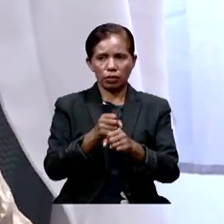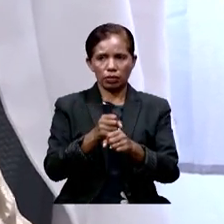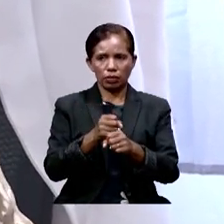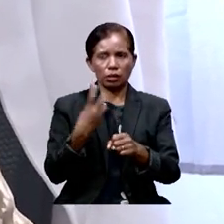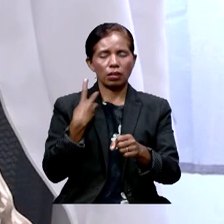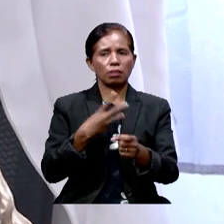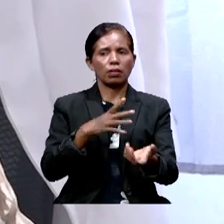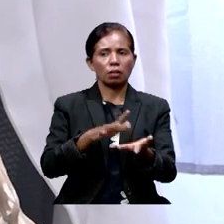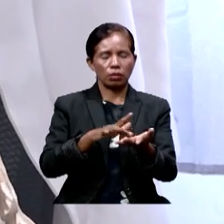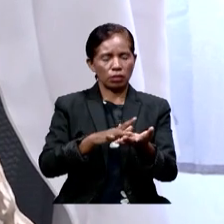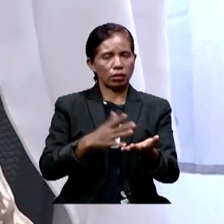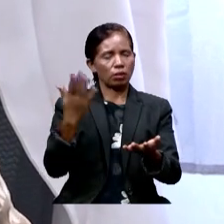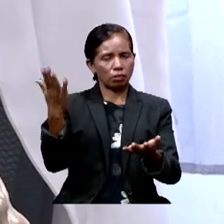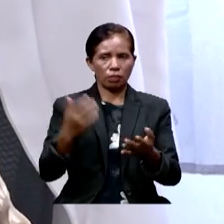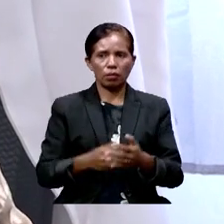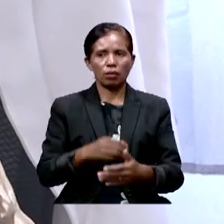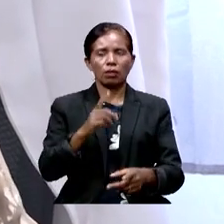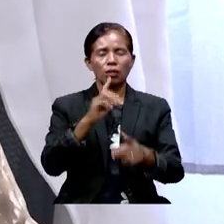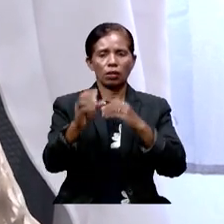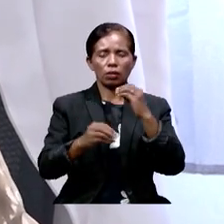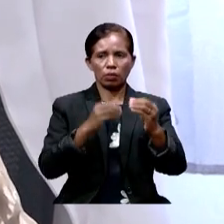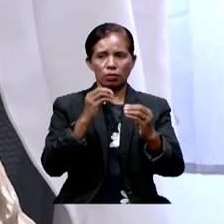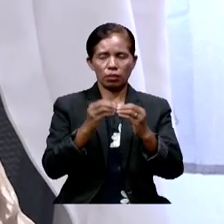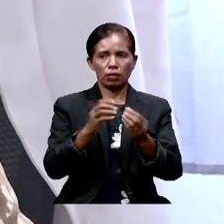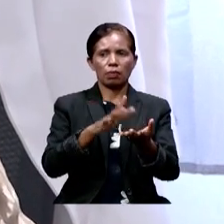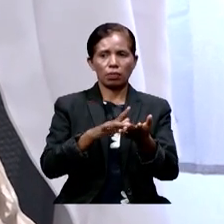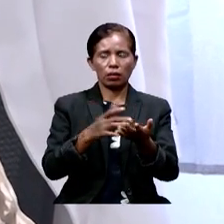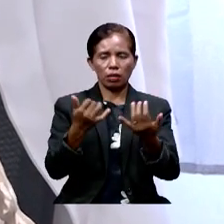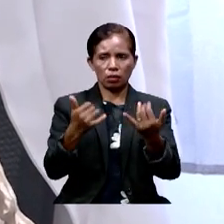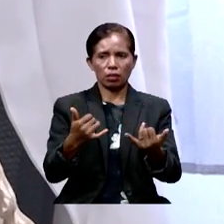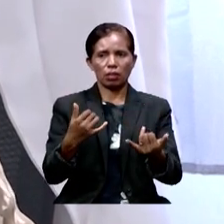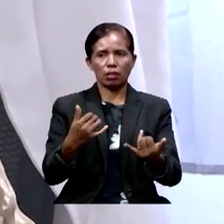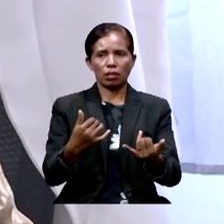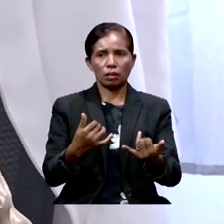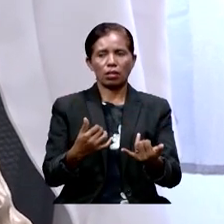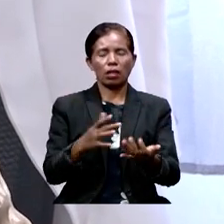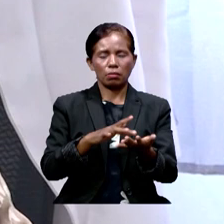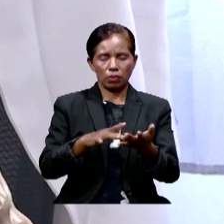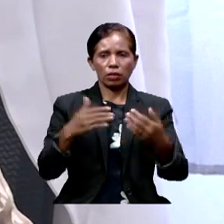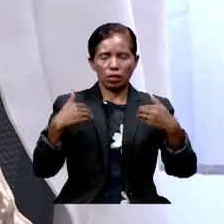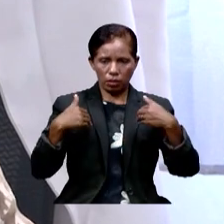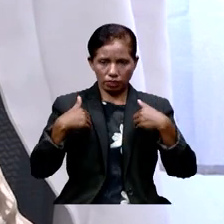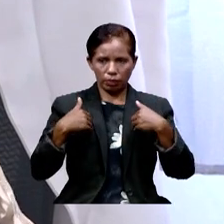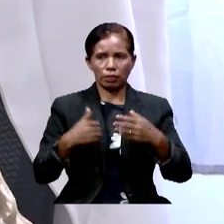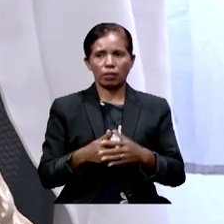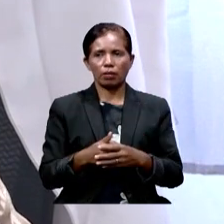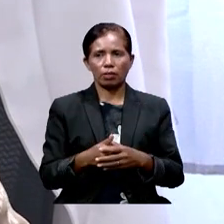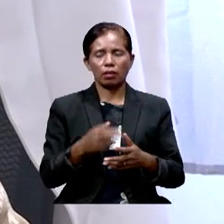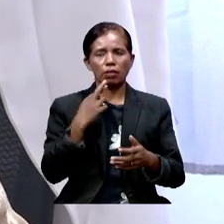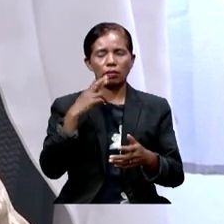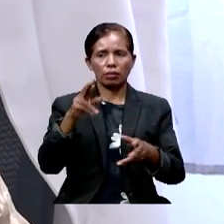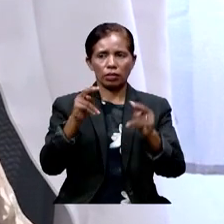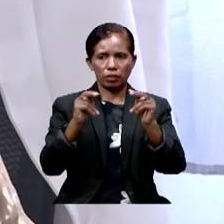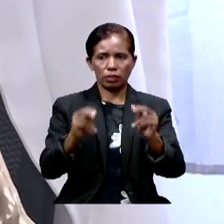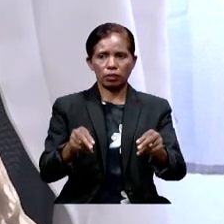moruc sira ne ba. Ne ba kulie kona ba stok ai moruc, agora da daun suficiente la responde ba necesidad